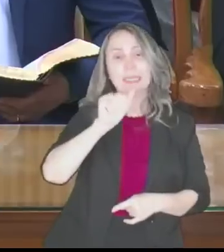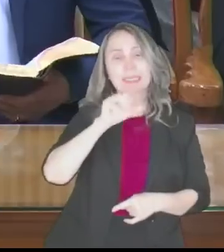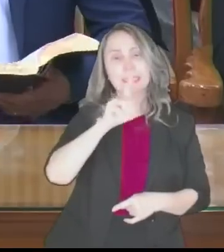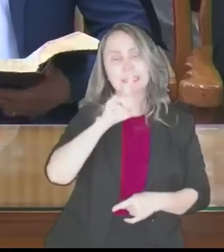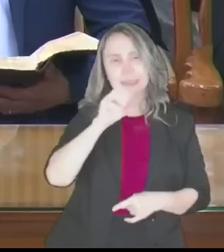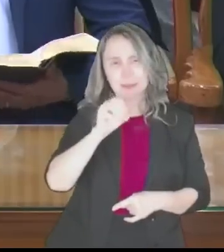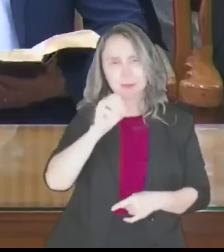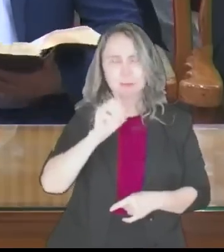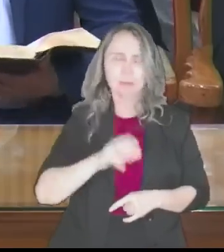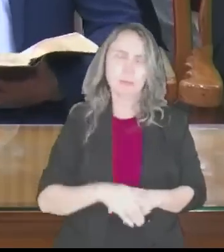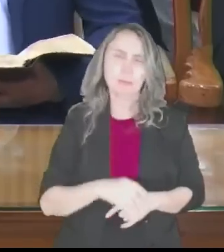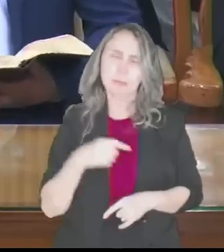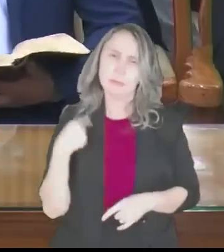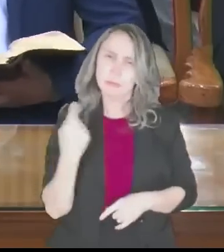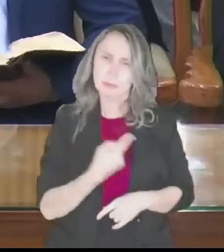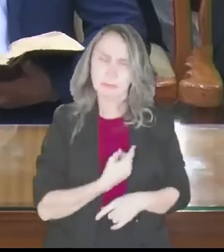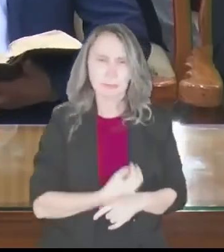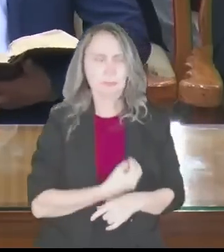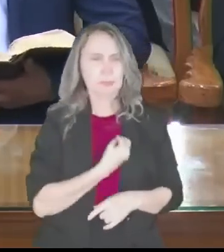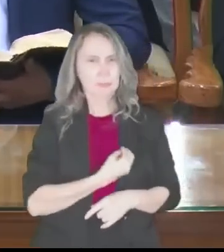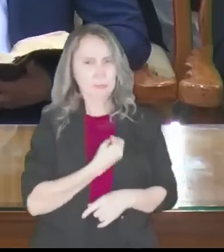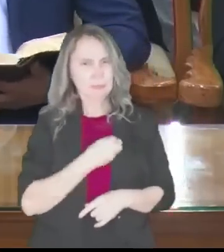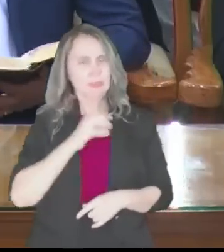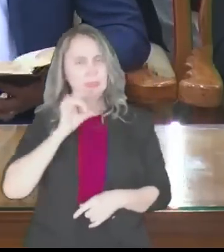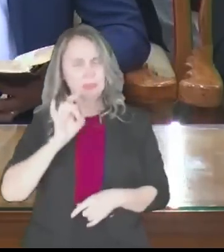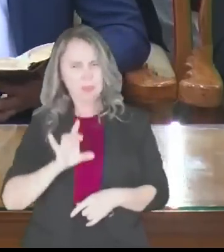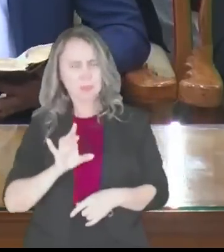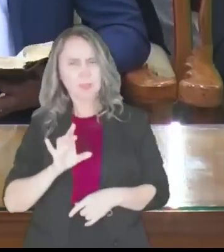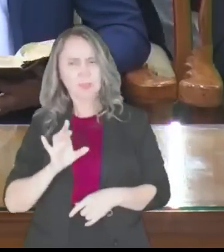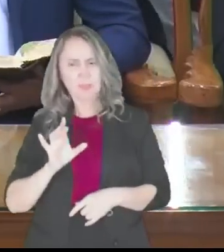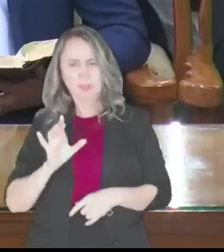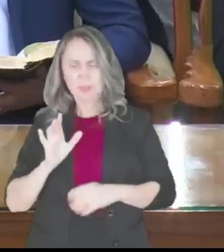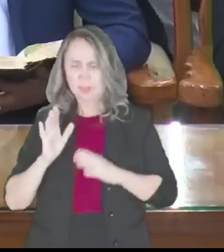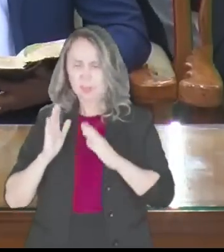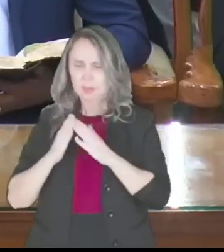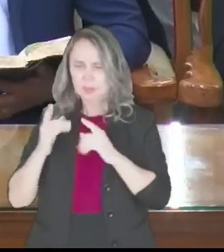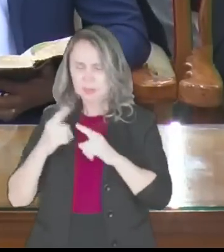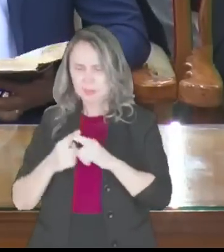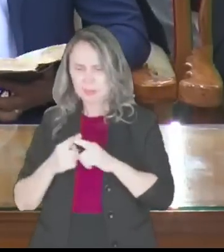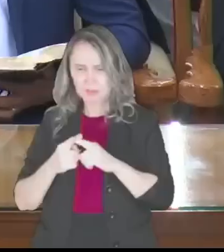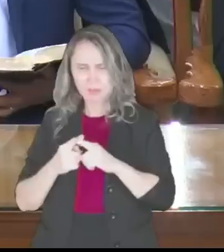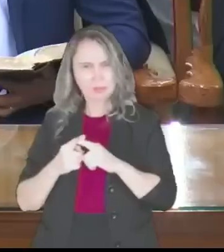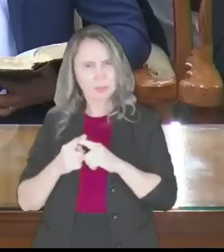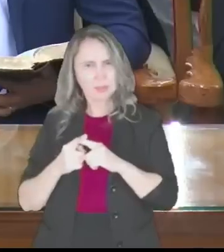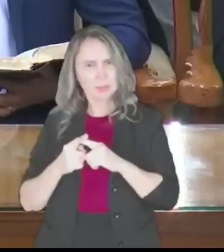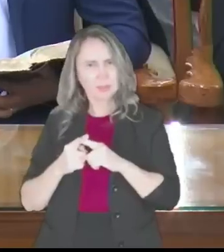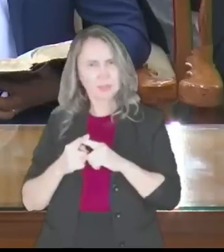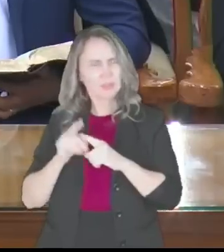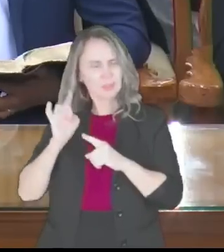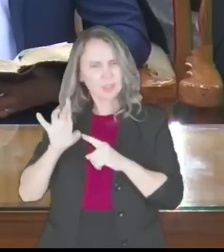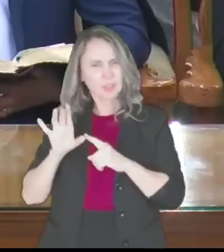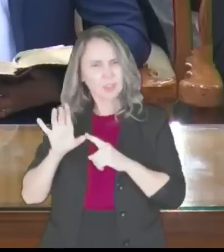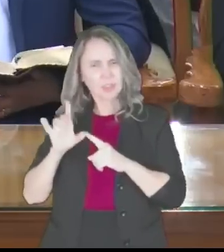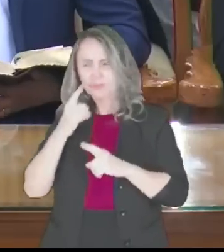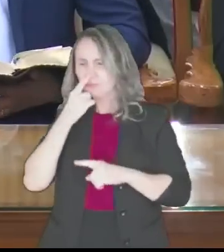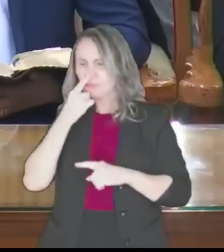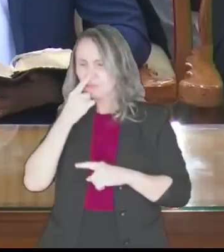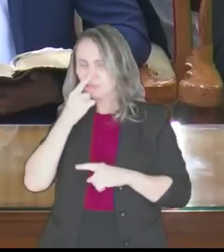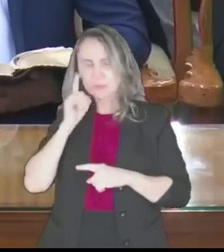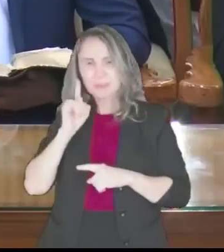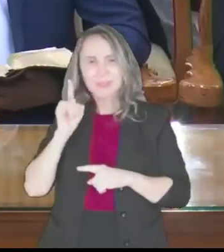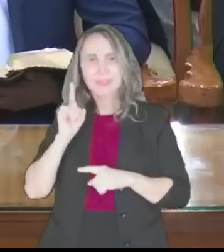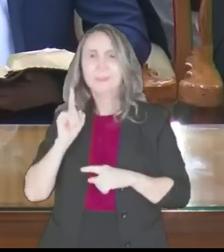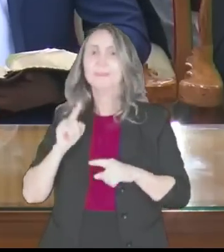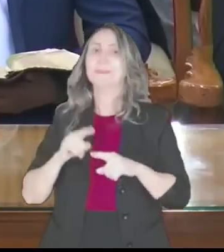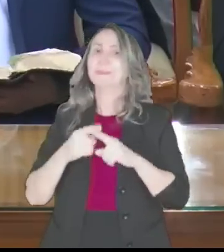Nós não devemos ter uma vida com Cristo só na igreja. Nós devemos ter, cada crente, uma vida